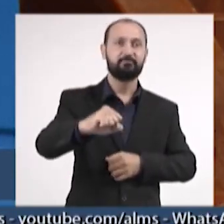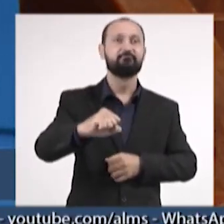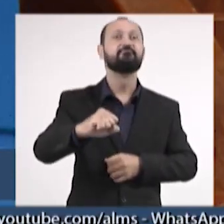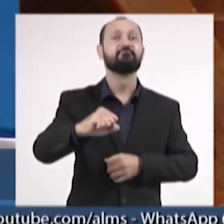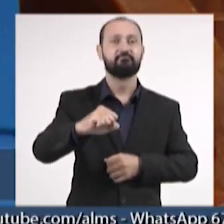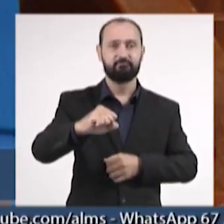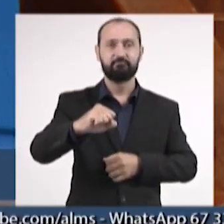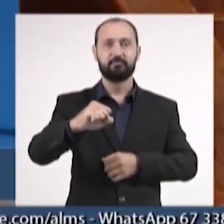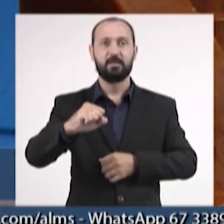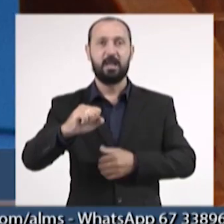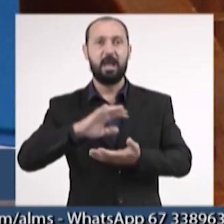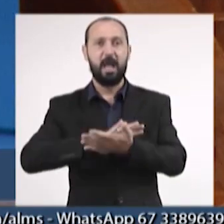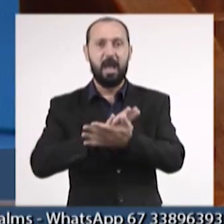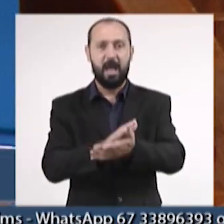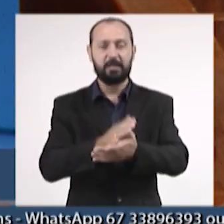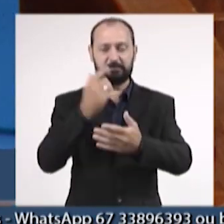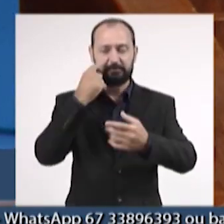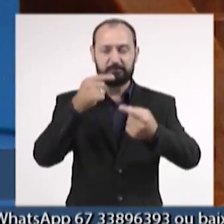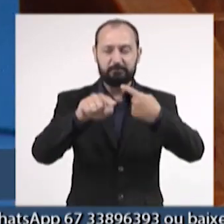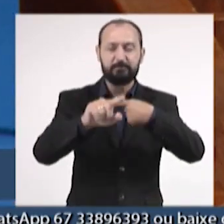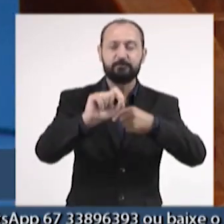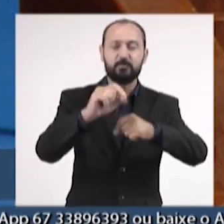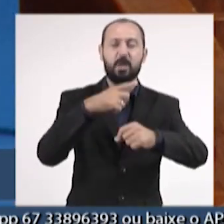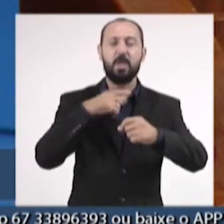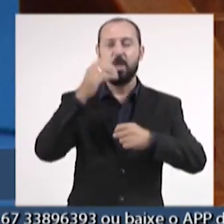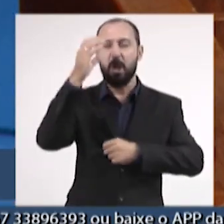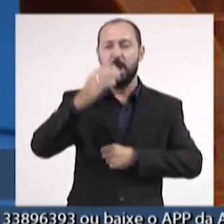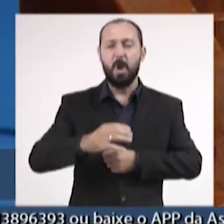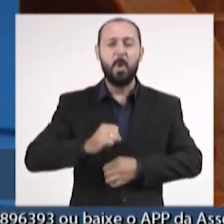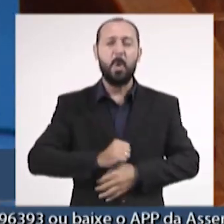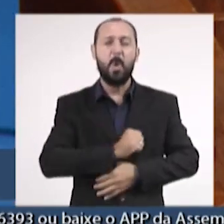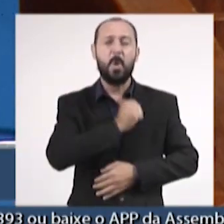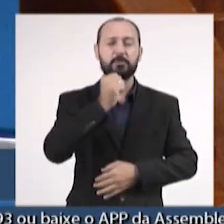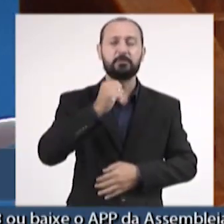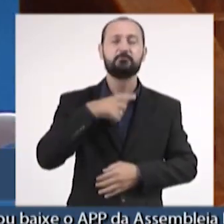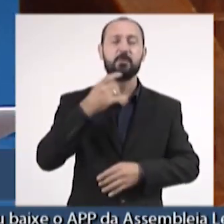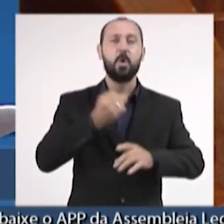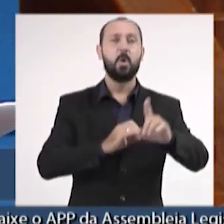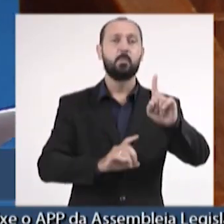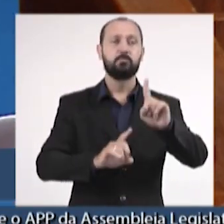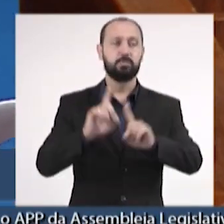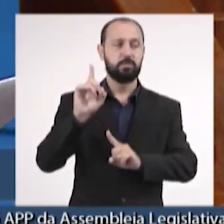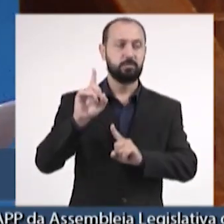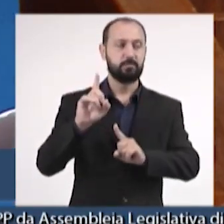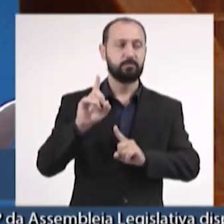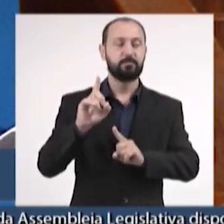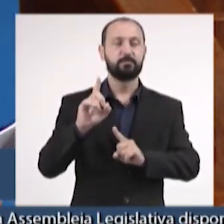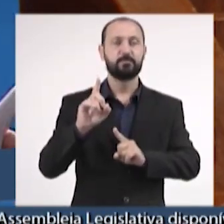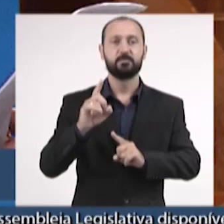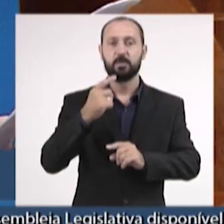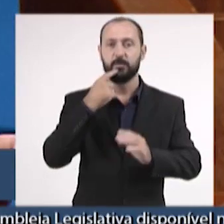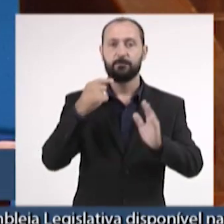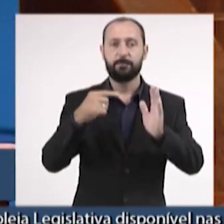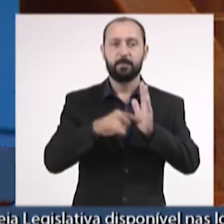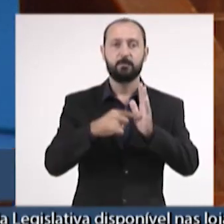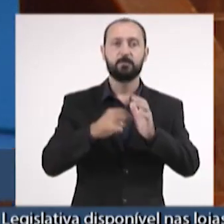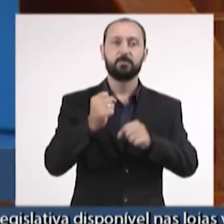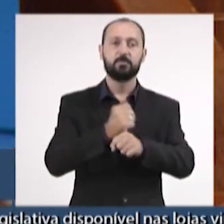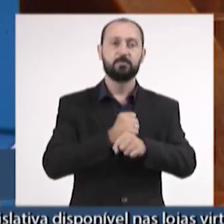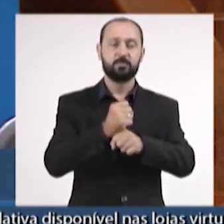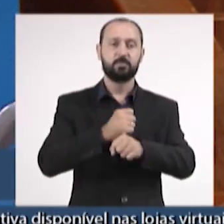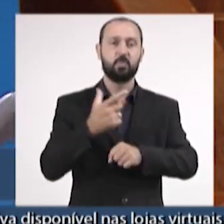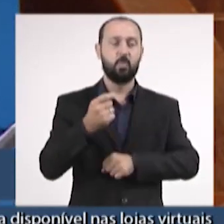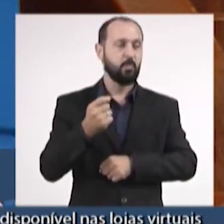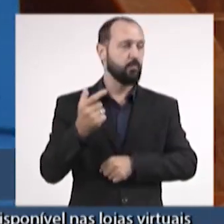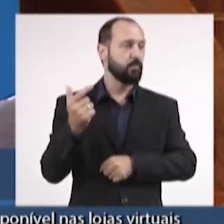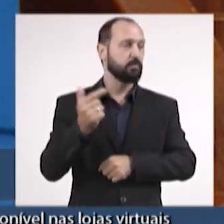A misoginia entra entre os crimes de ódio que tiveram maior aumento de denúncias em